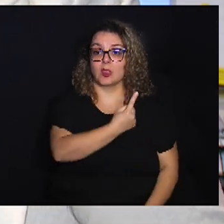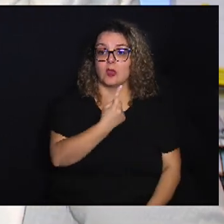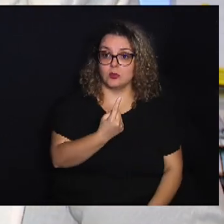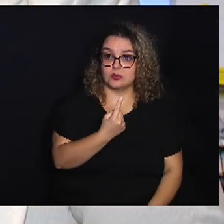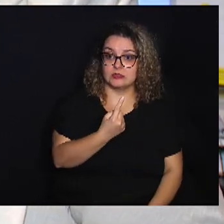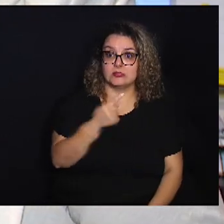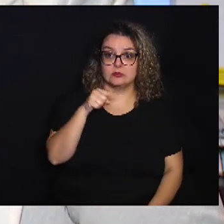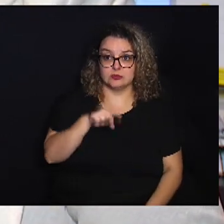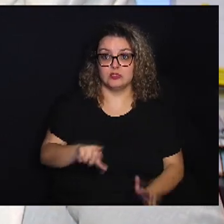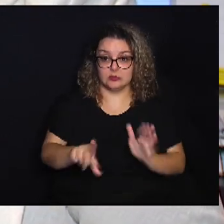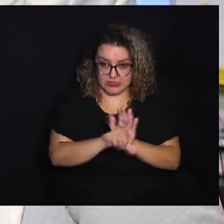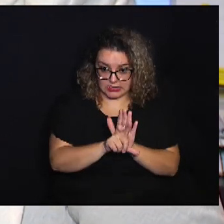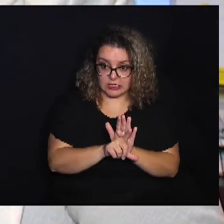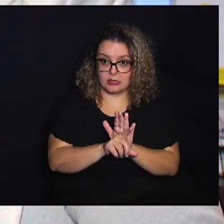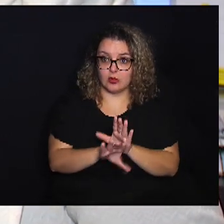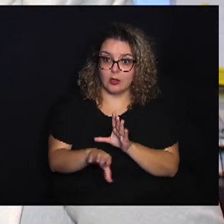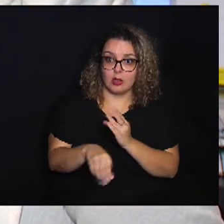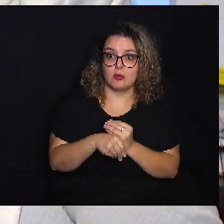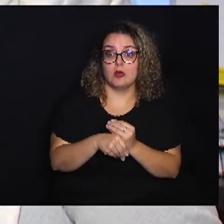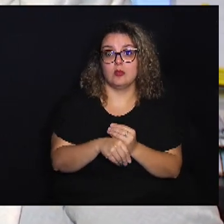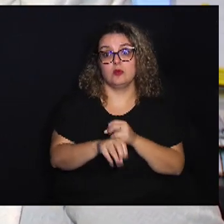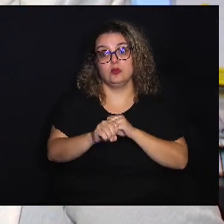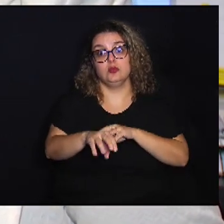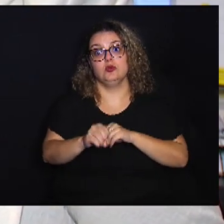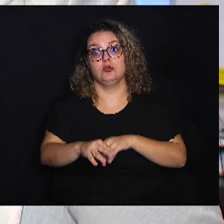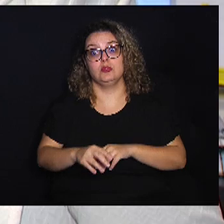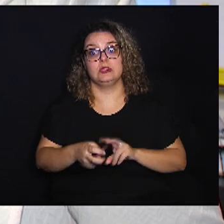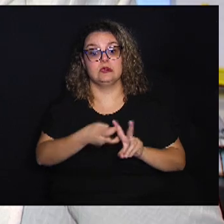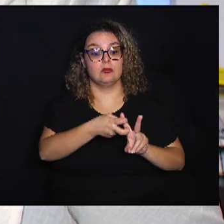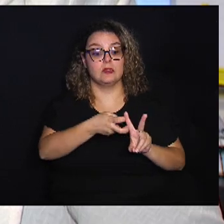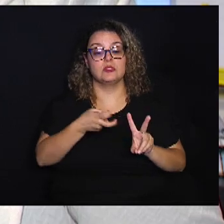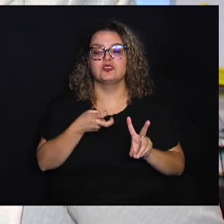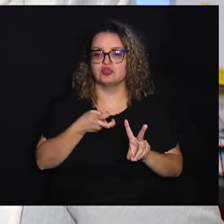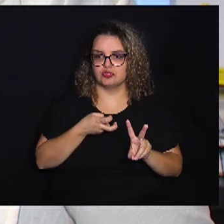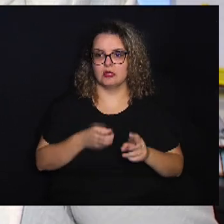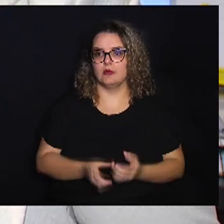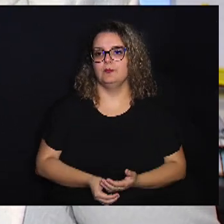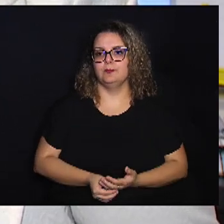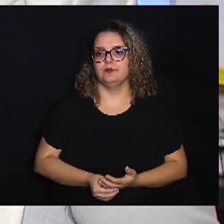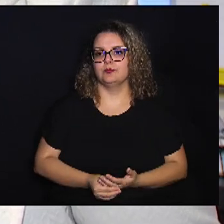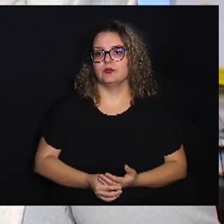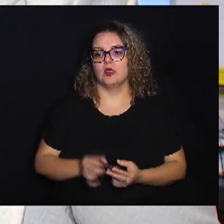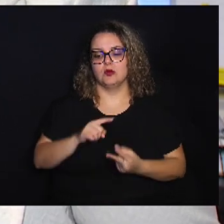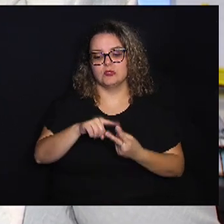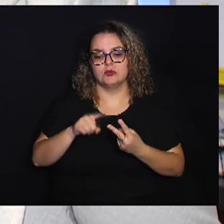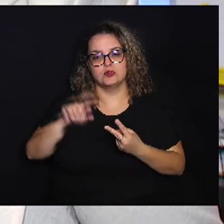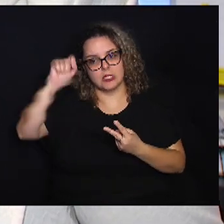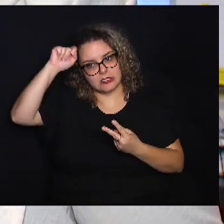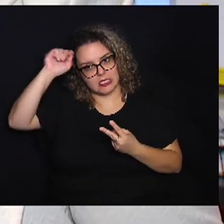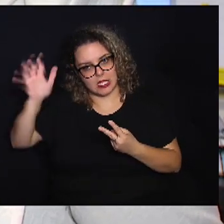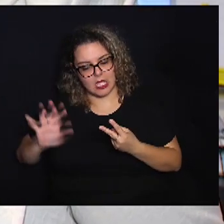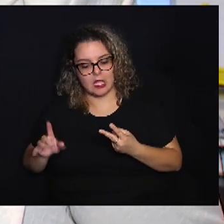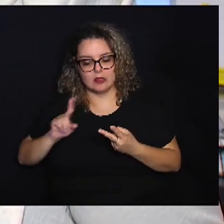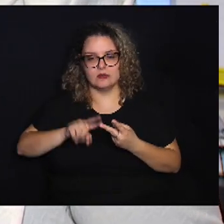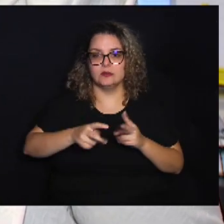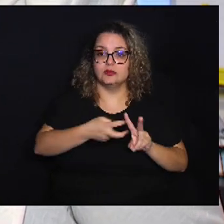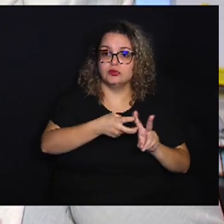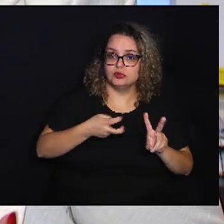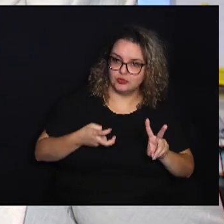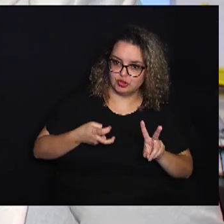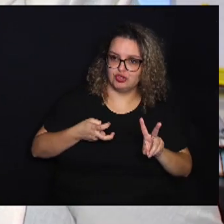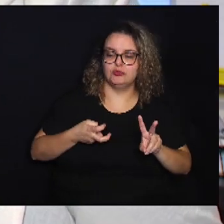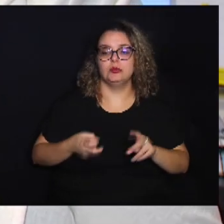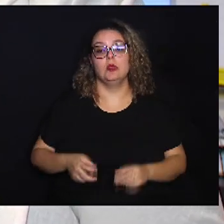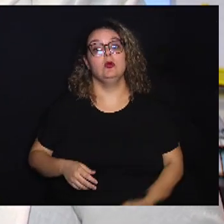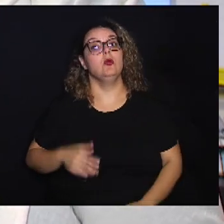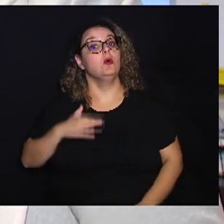e complementou com o ensino da educação indígena. Mas só que quando nós vamos acessar os projetos